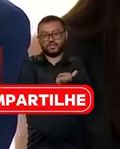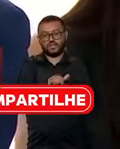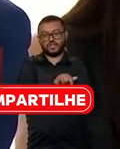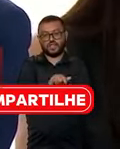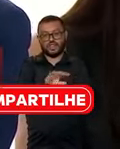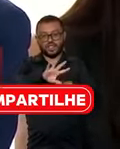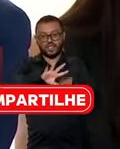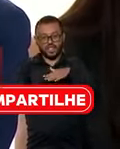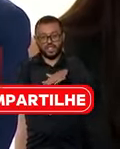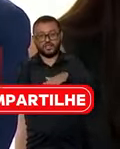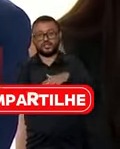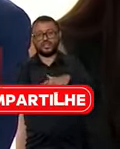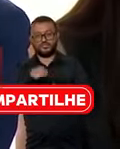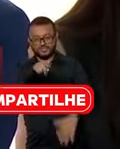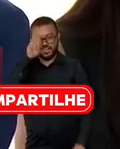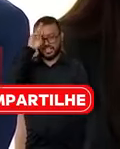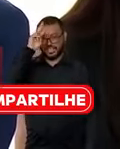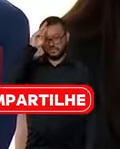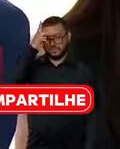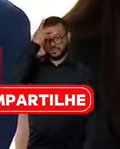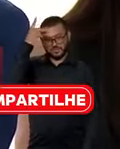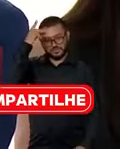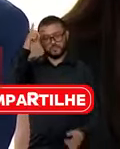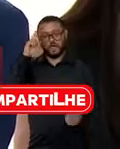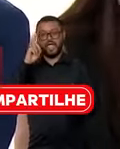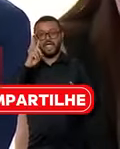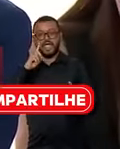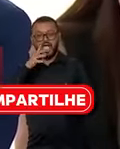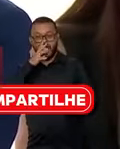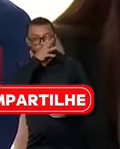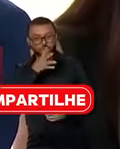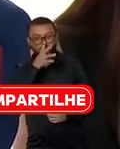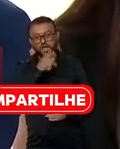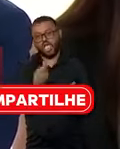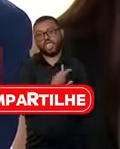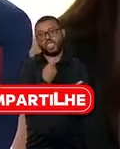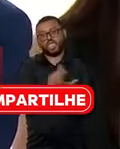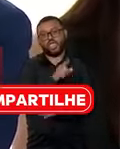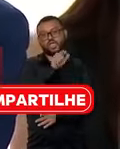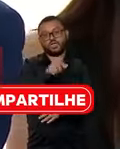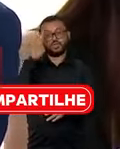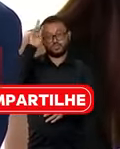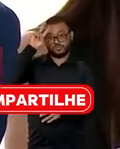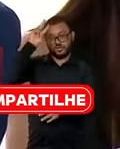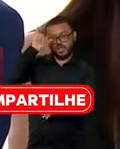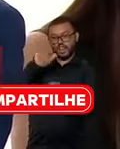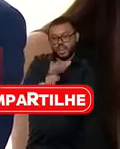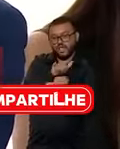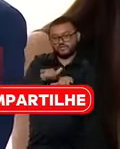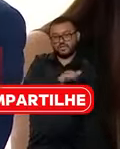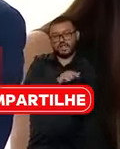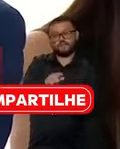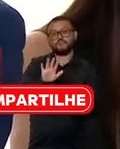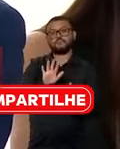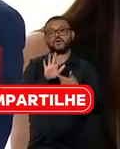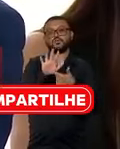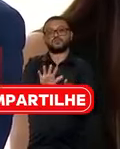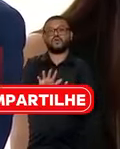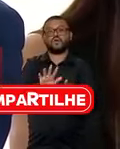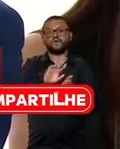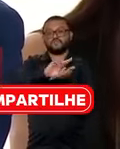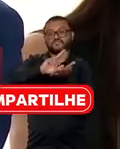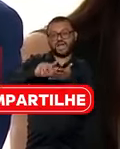do que tenha sido o maior erro judicial da história, que foi a Lava Jato e que resultou em